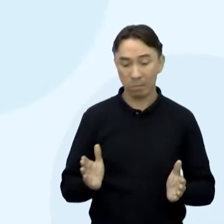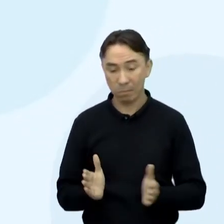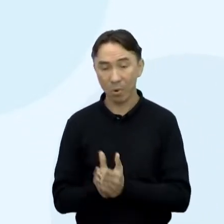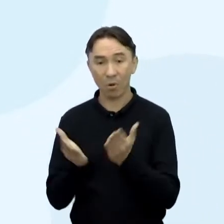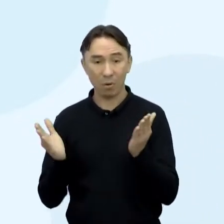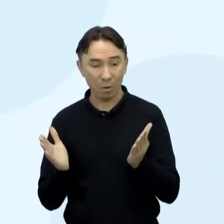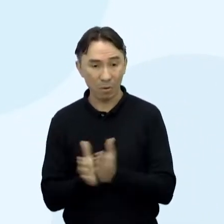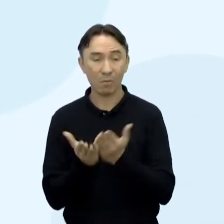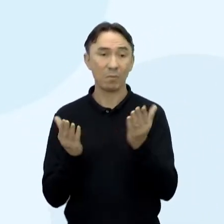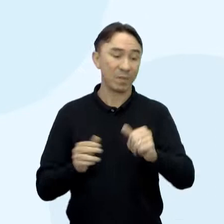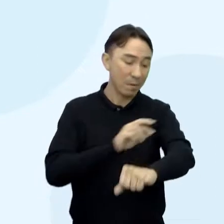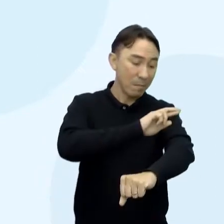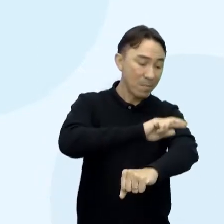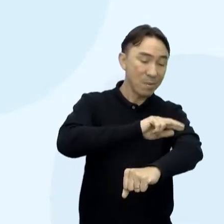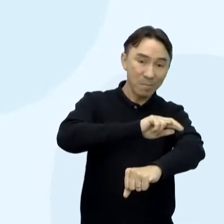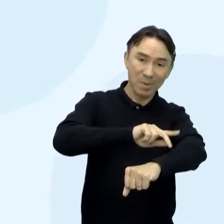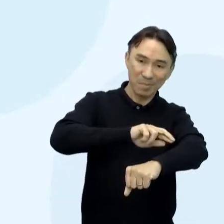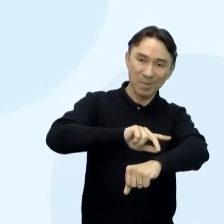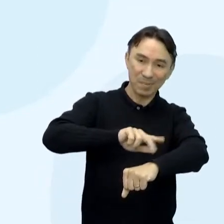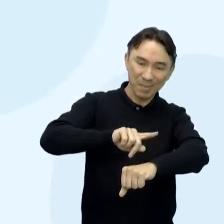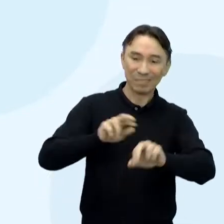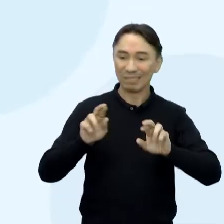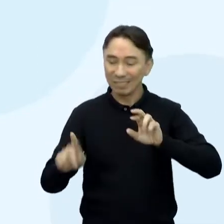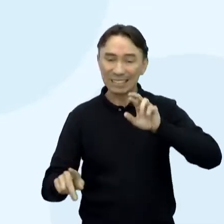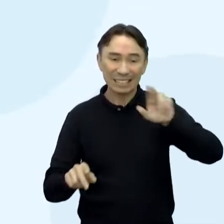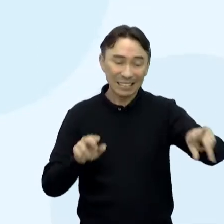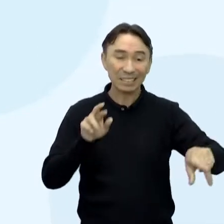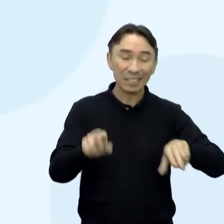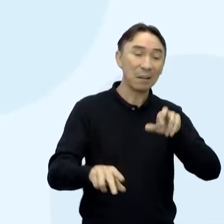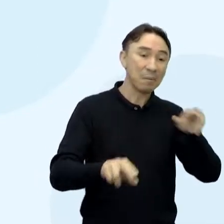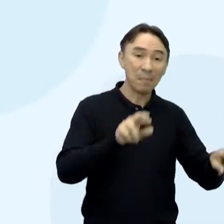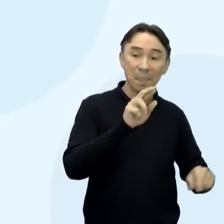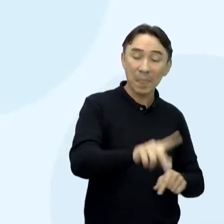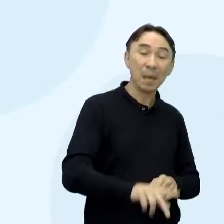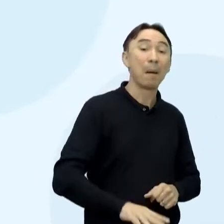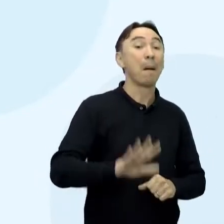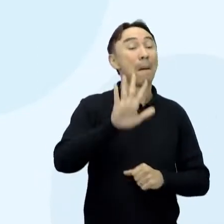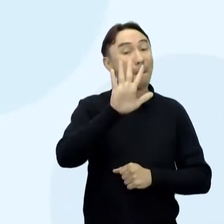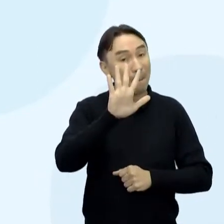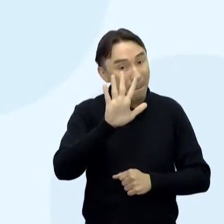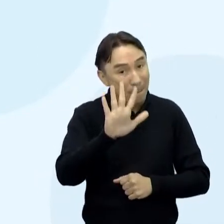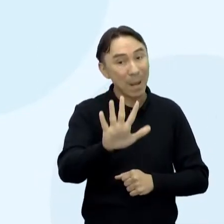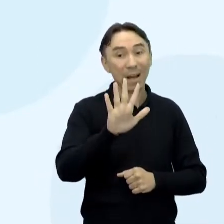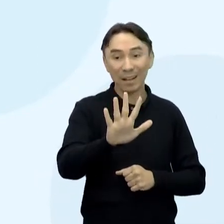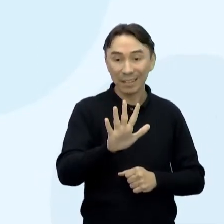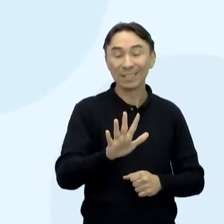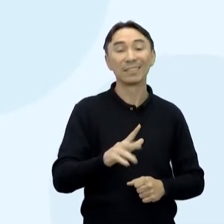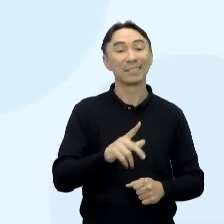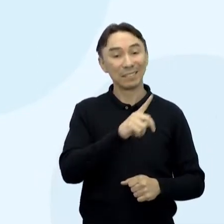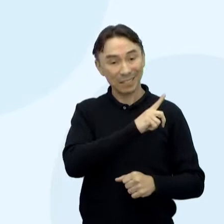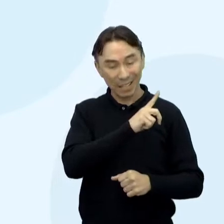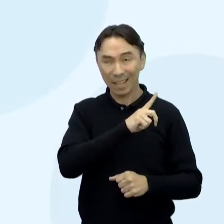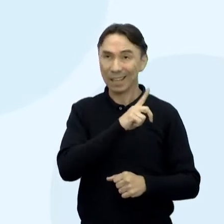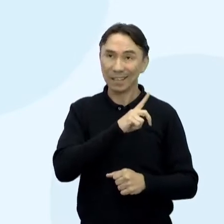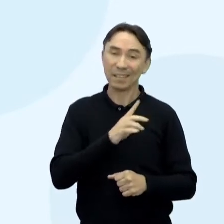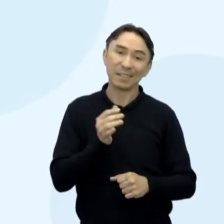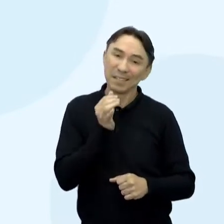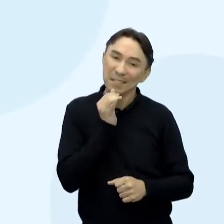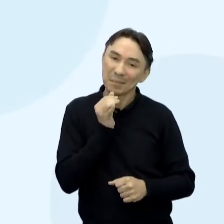etnia diferente, mas que comungam de uma mesma identidade nacional que